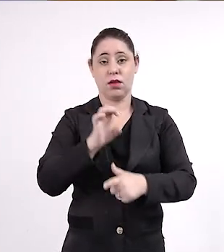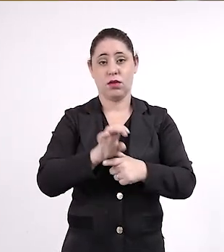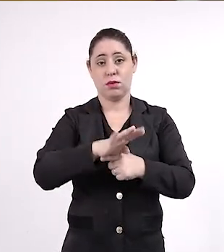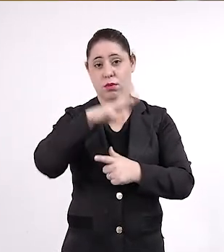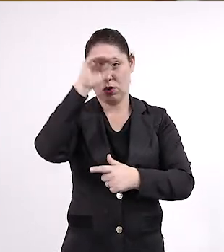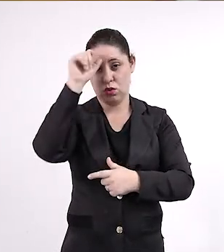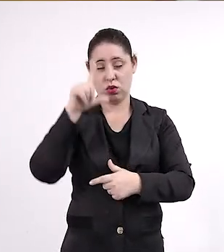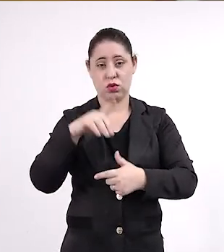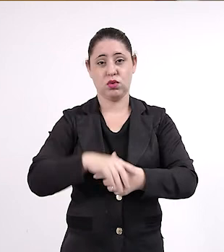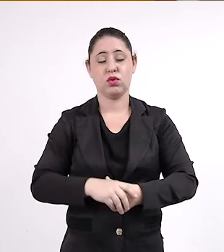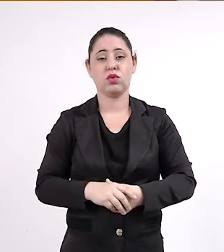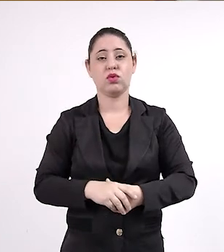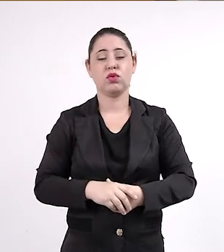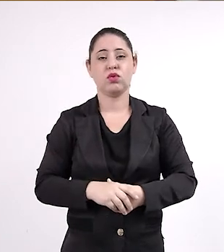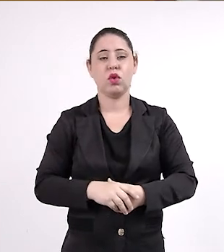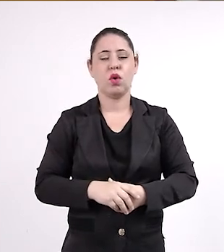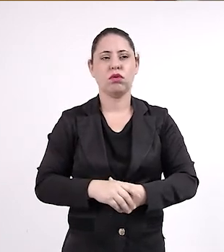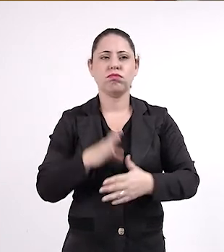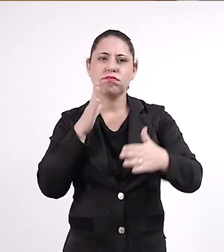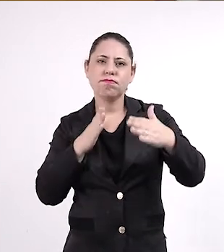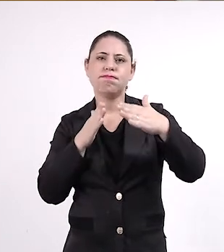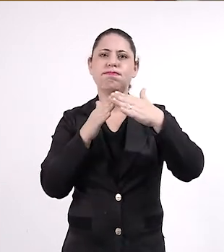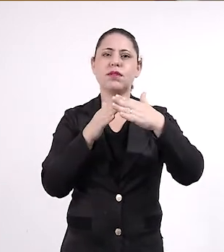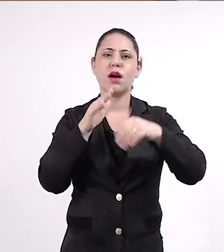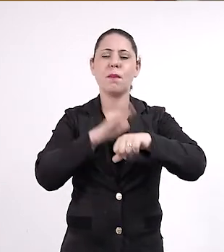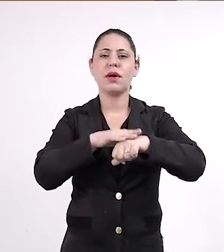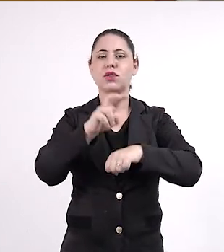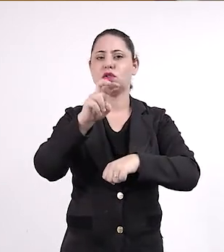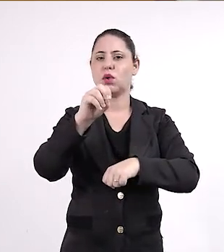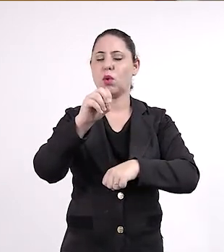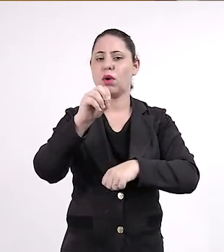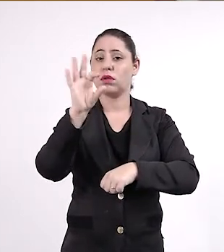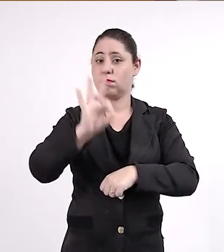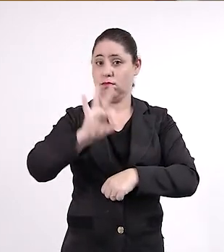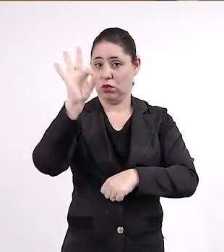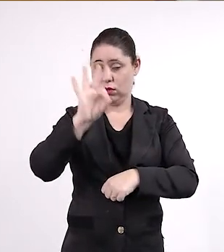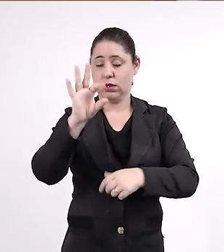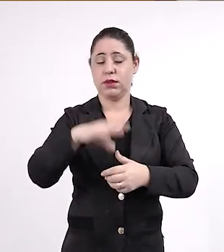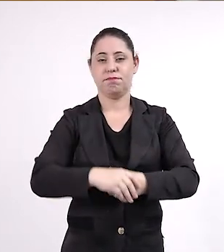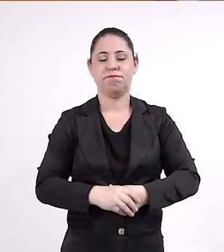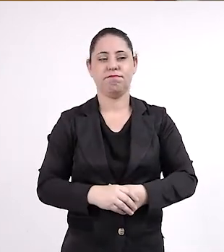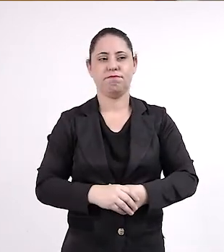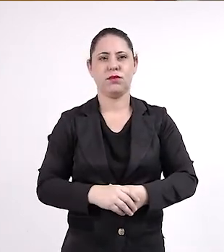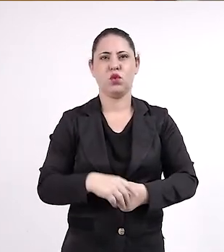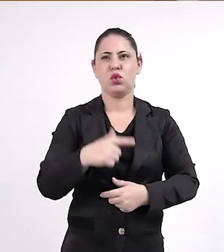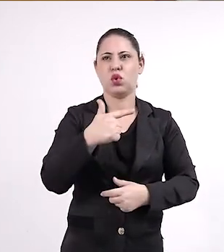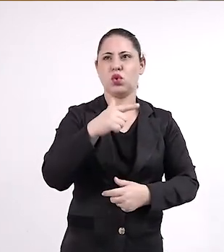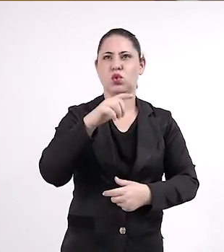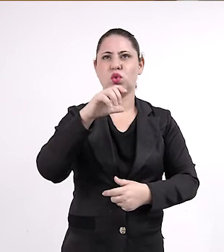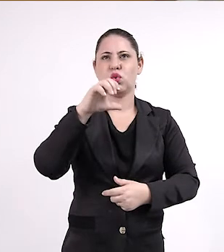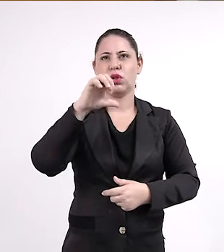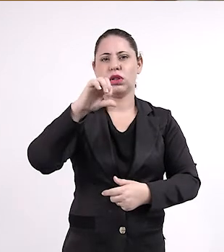Aqui em Mato Grosso do Sul, nós conseguimos atingir um pouco mais de 50%. São